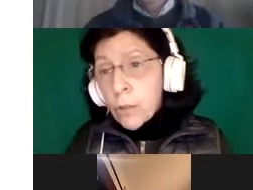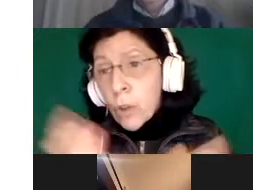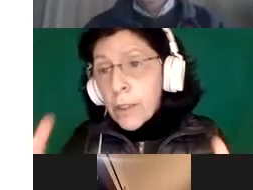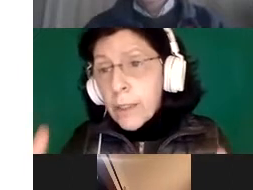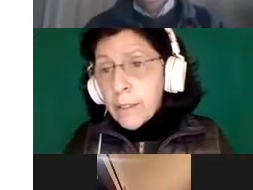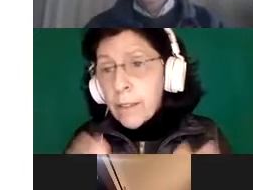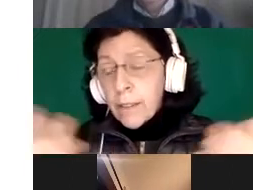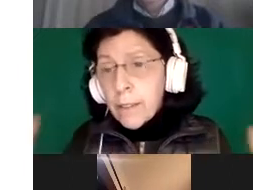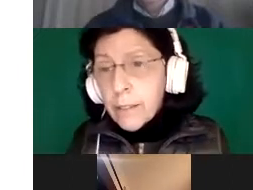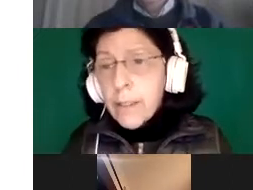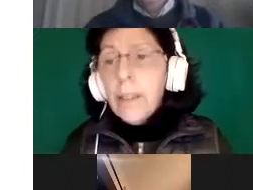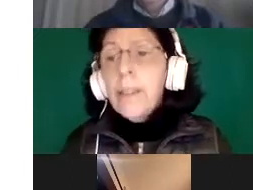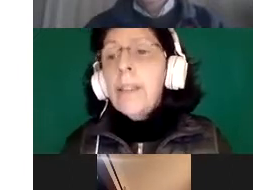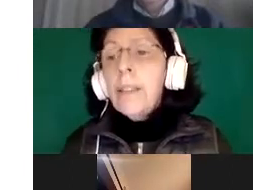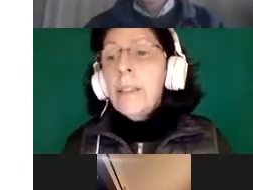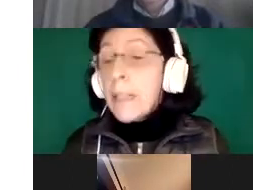zona